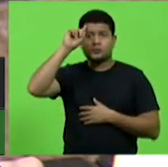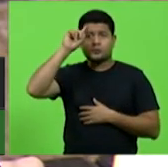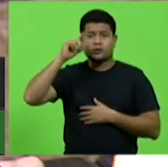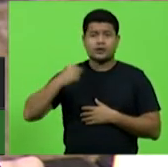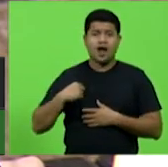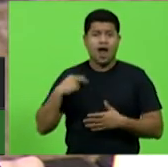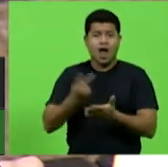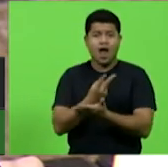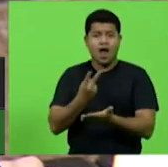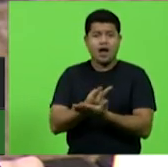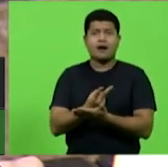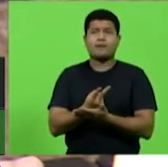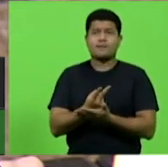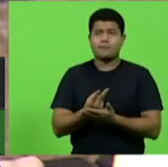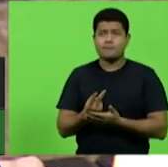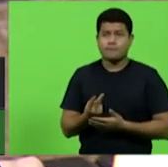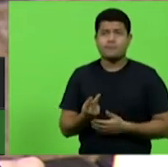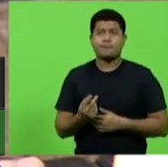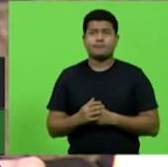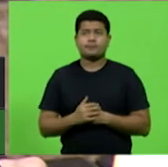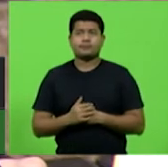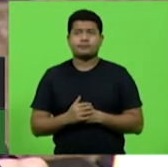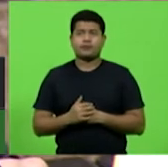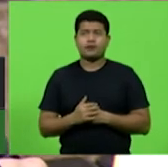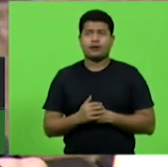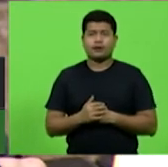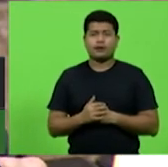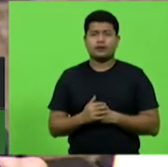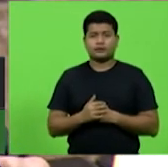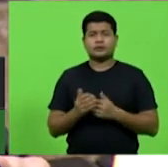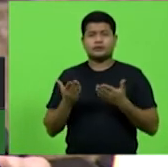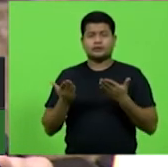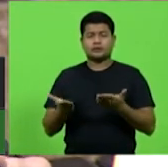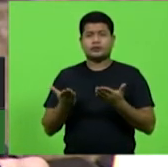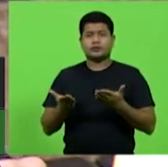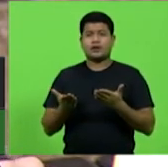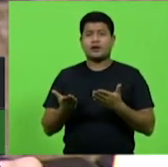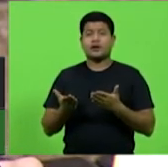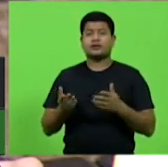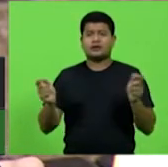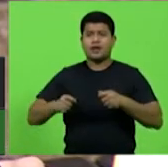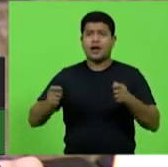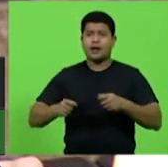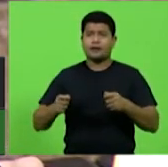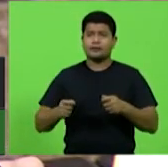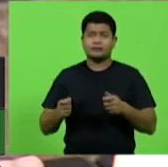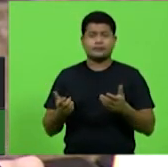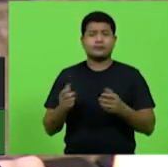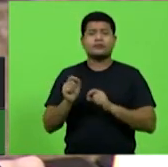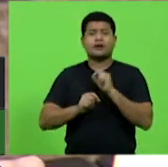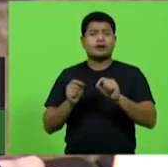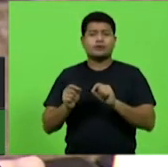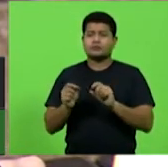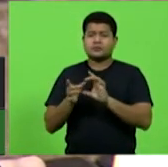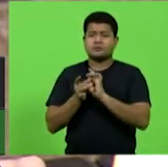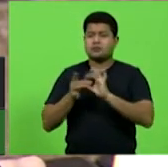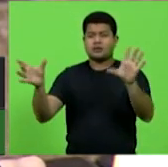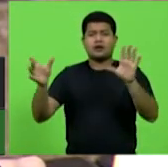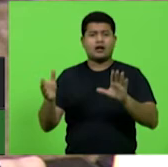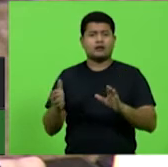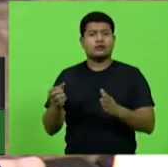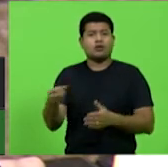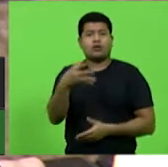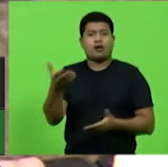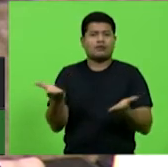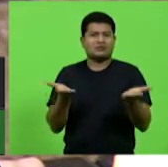errado, tão visível e tão fácil de ser mudado. Bastaria abrir um mercado, uma nova licitação e